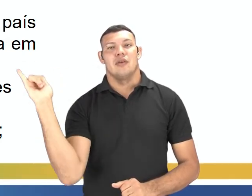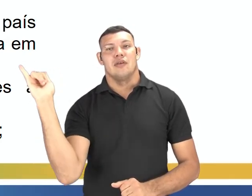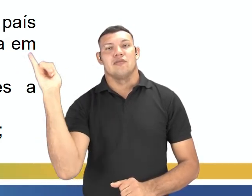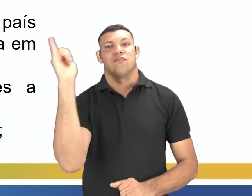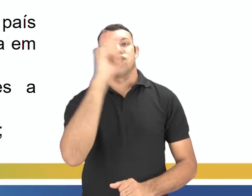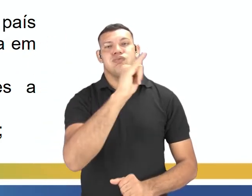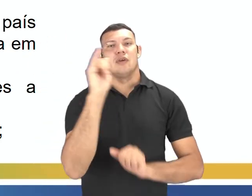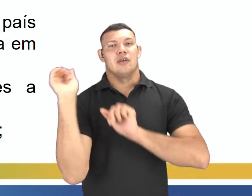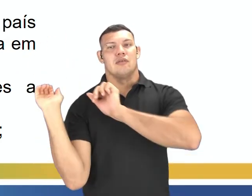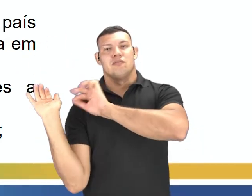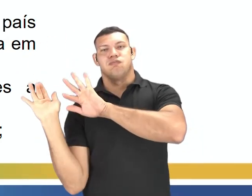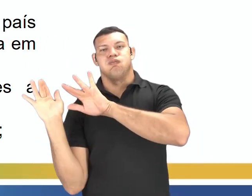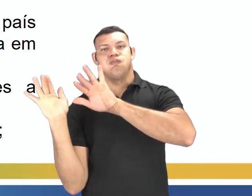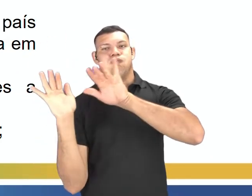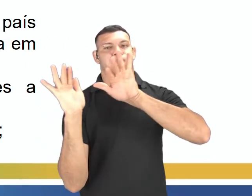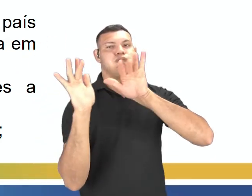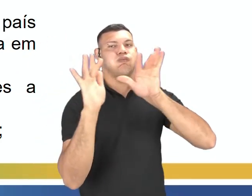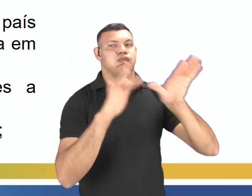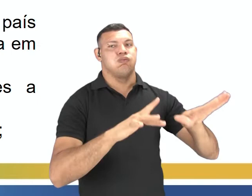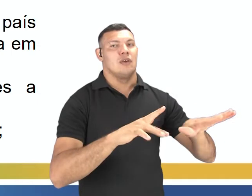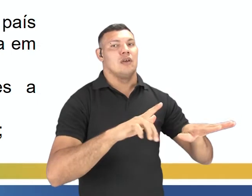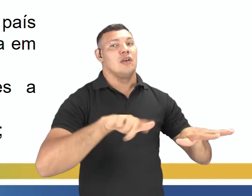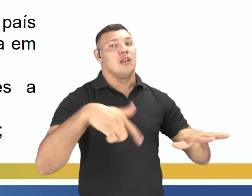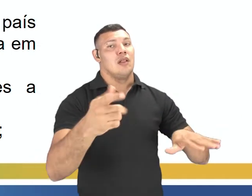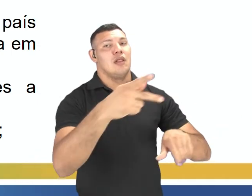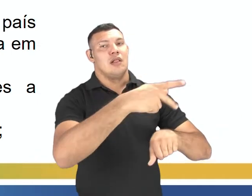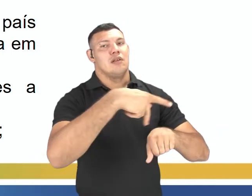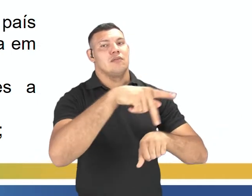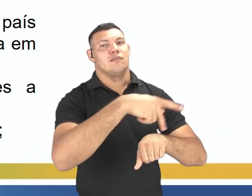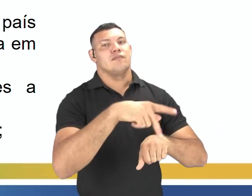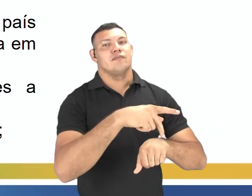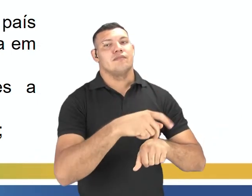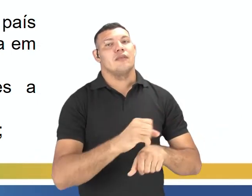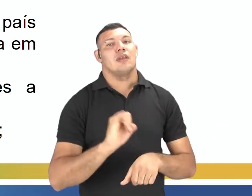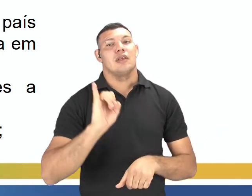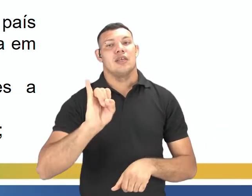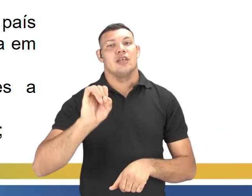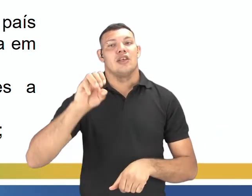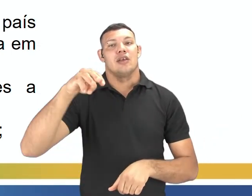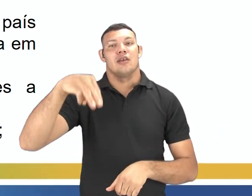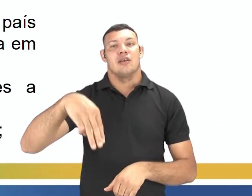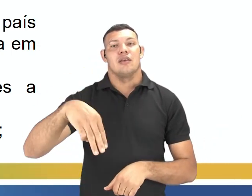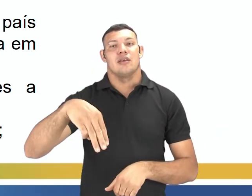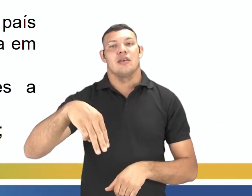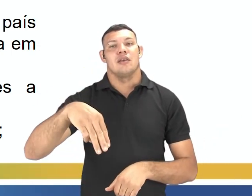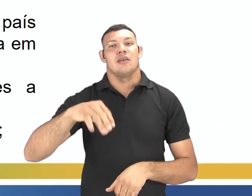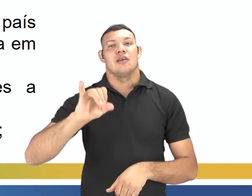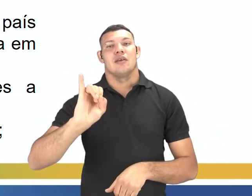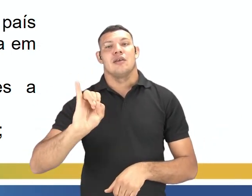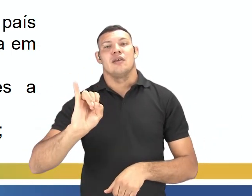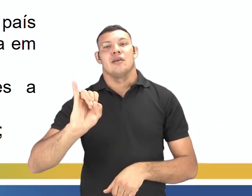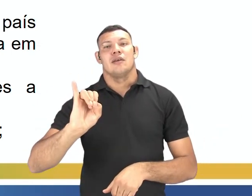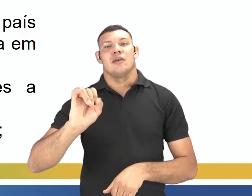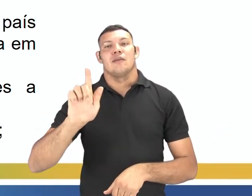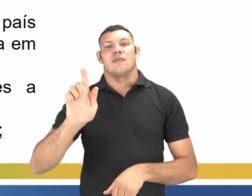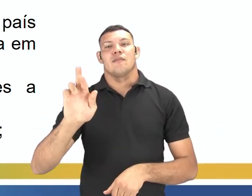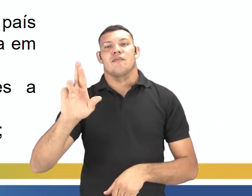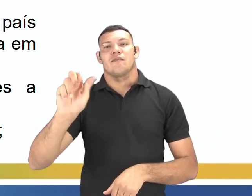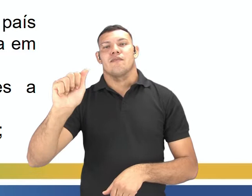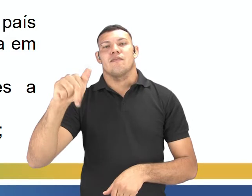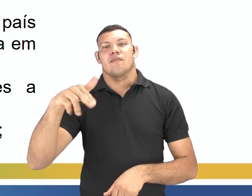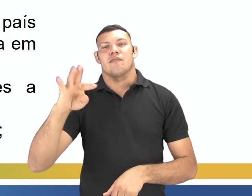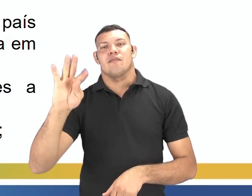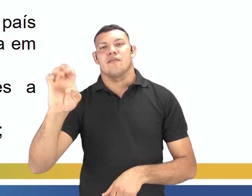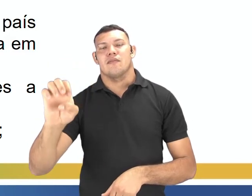país. Imigrante é quem entra no país, né? Então, eu vou emigrar para outro